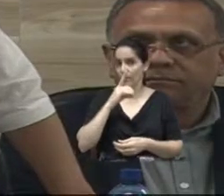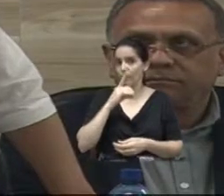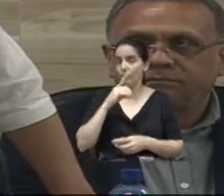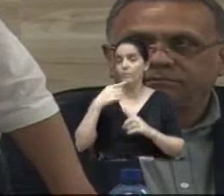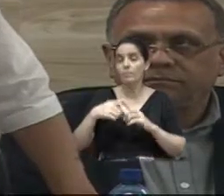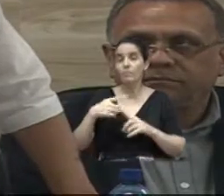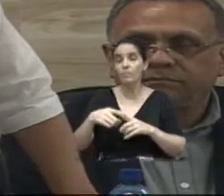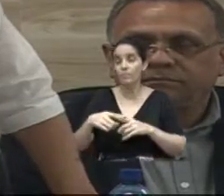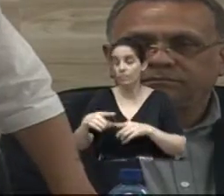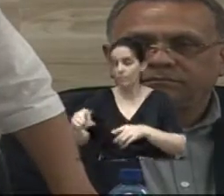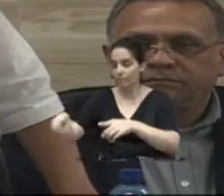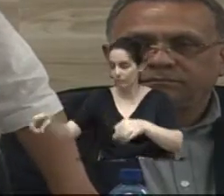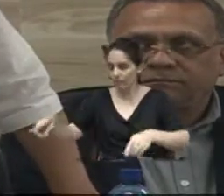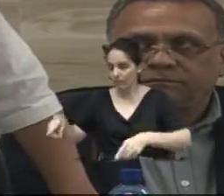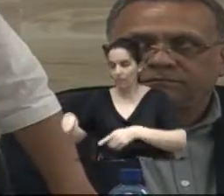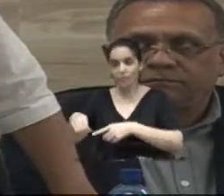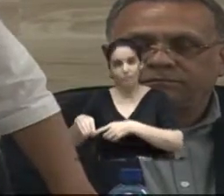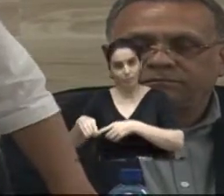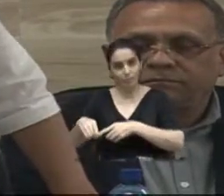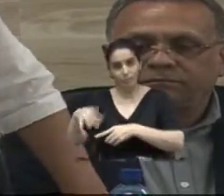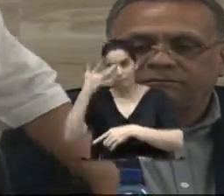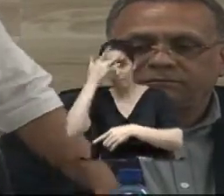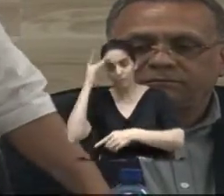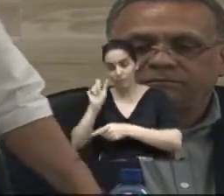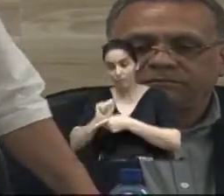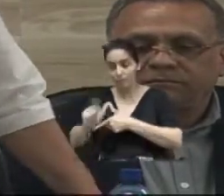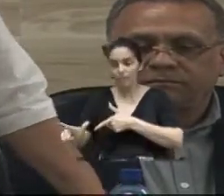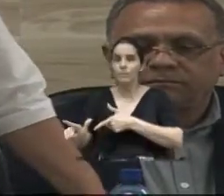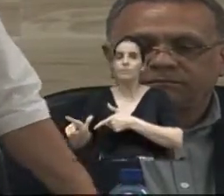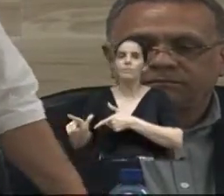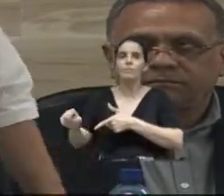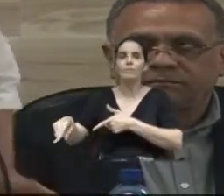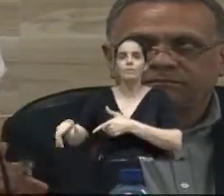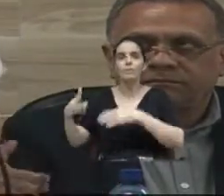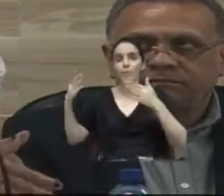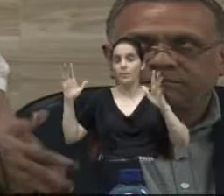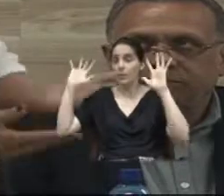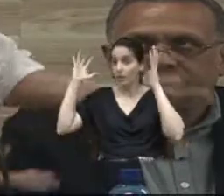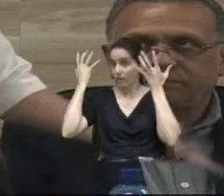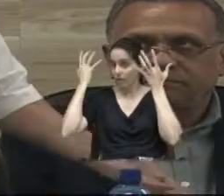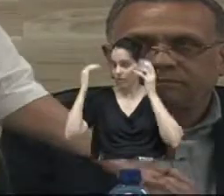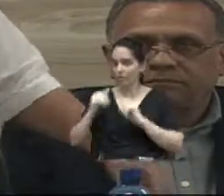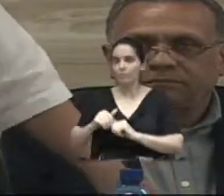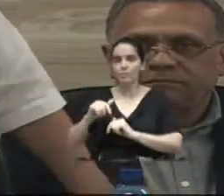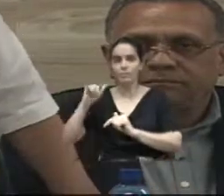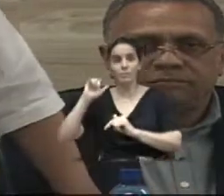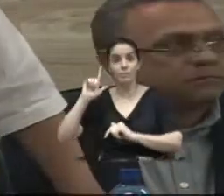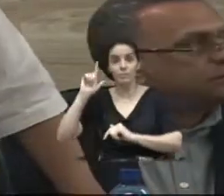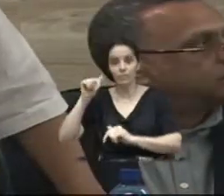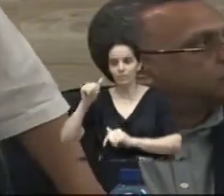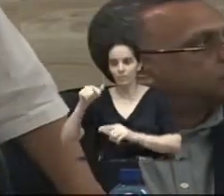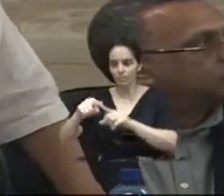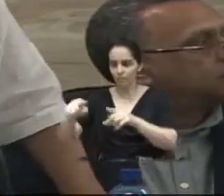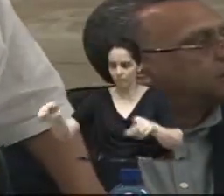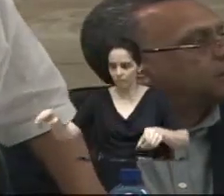de recreio, que tem uma grande quantidade e acaba extrapolando o